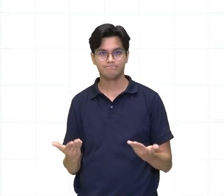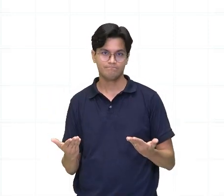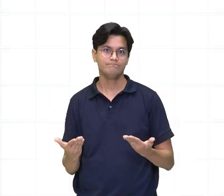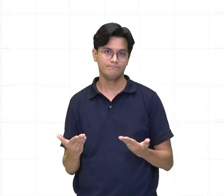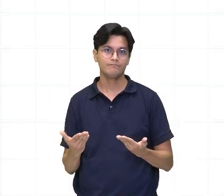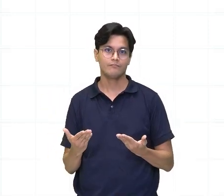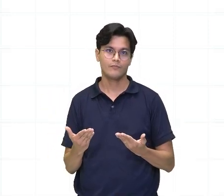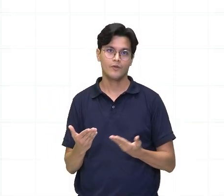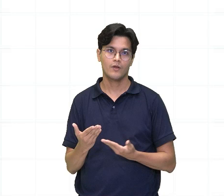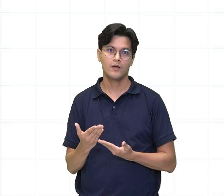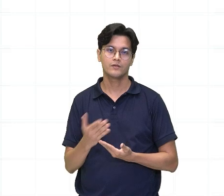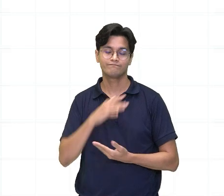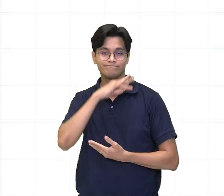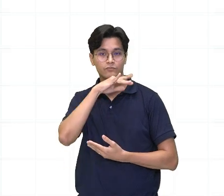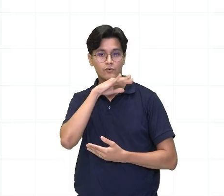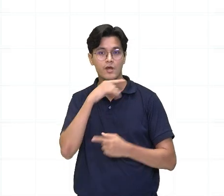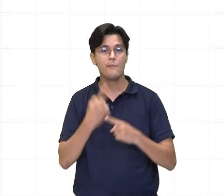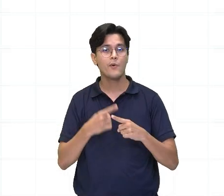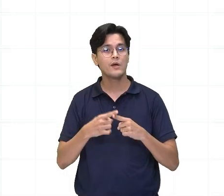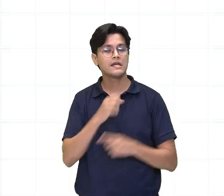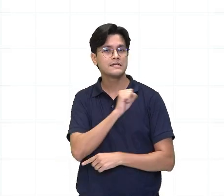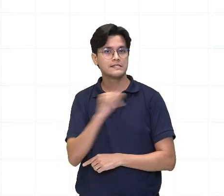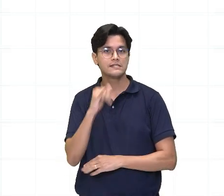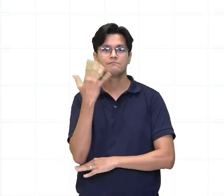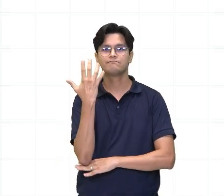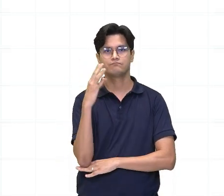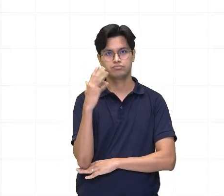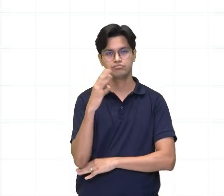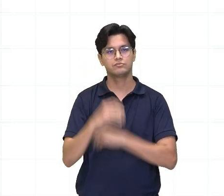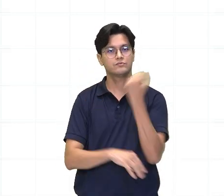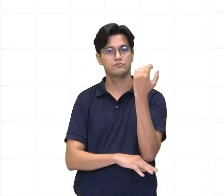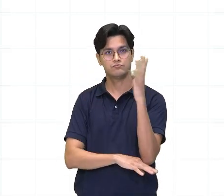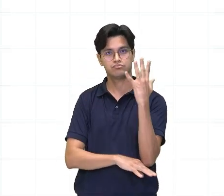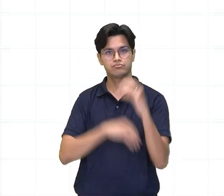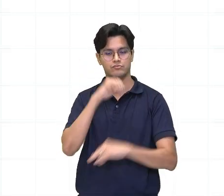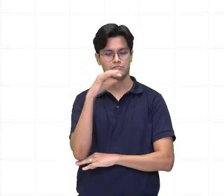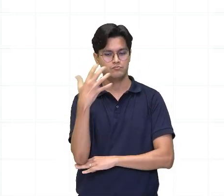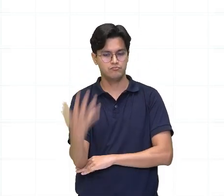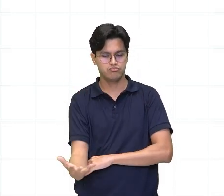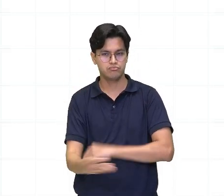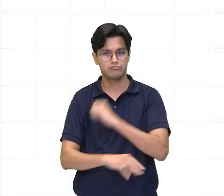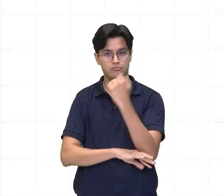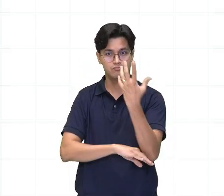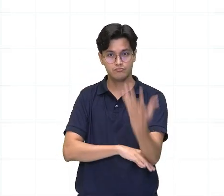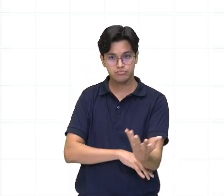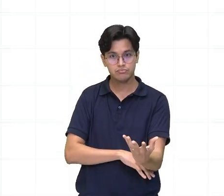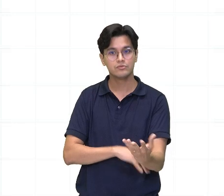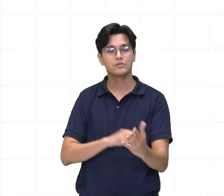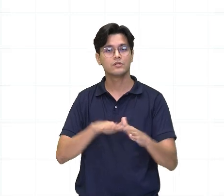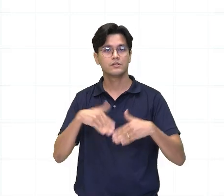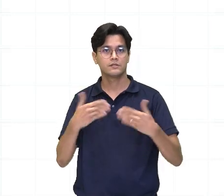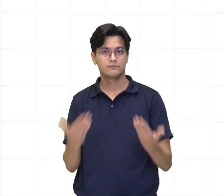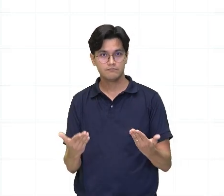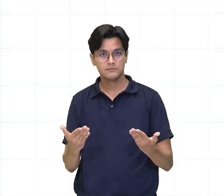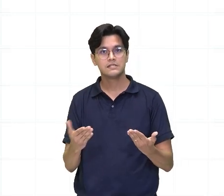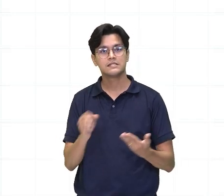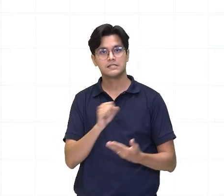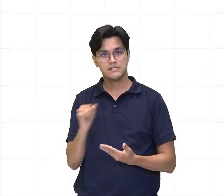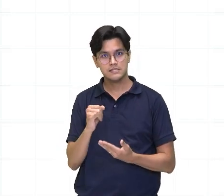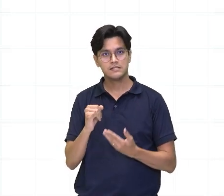desvantagem, né? Porque se você desmata, lembrando que os gases que são eliminados ali